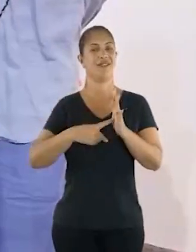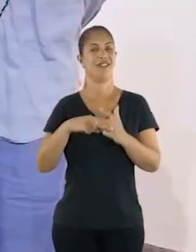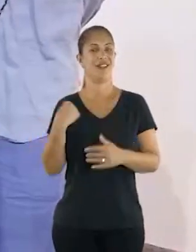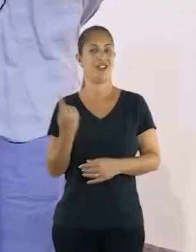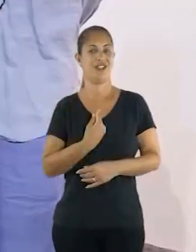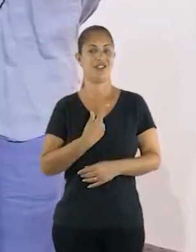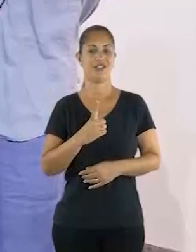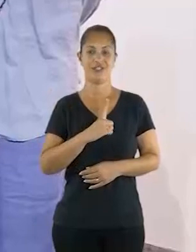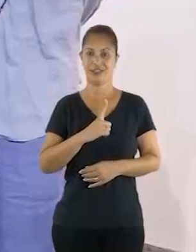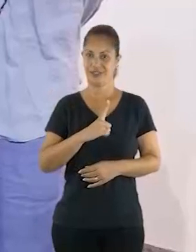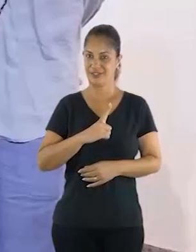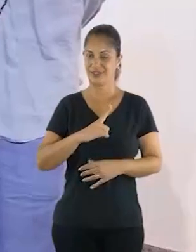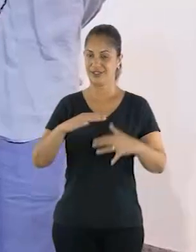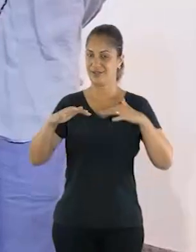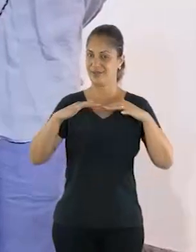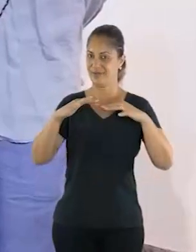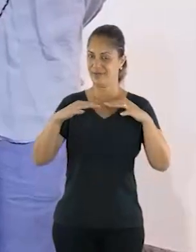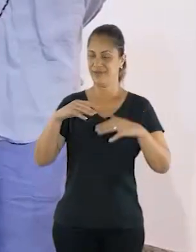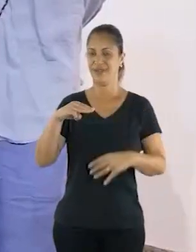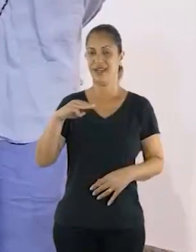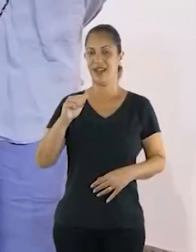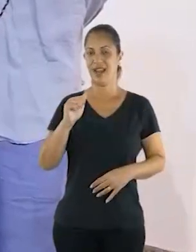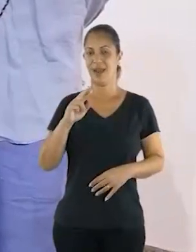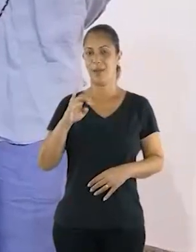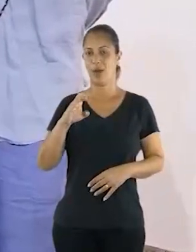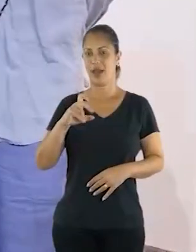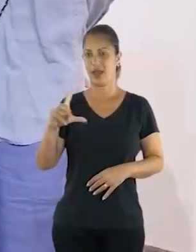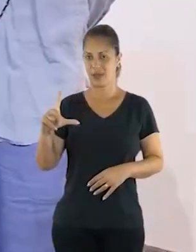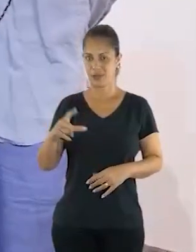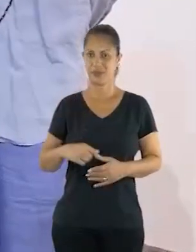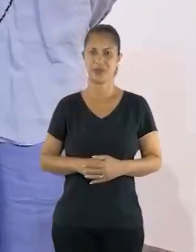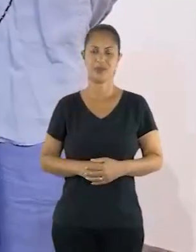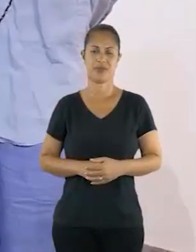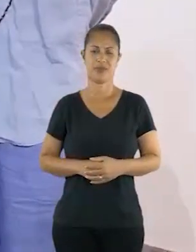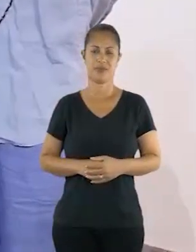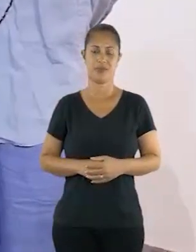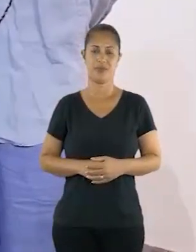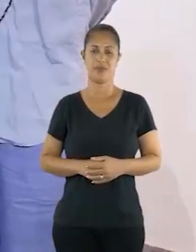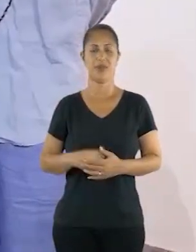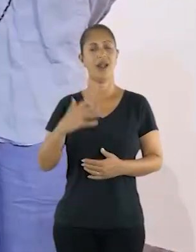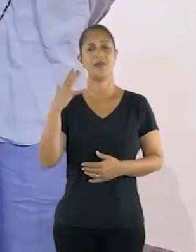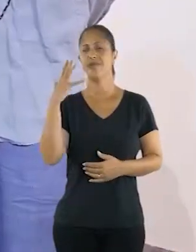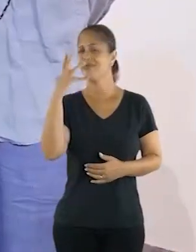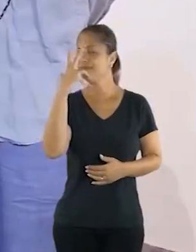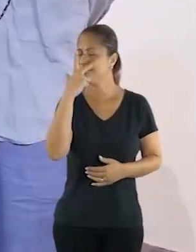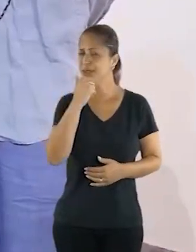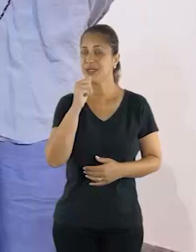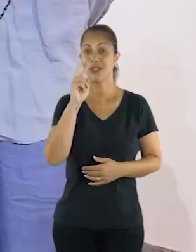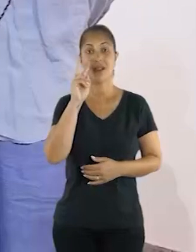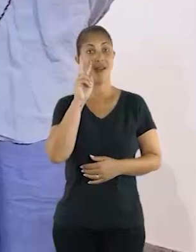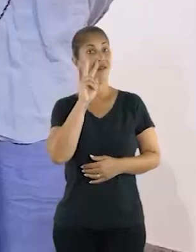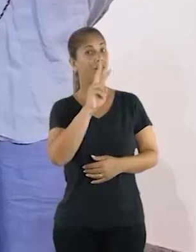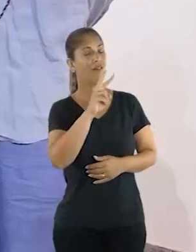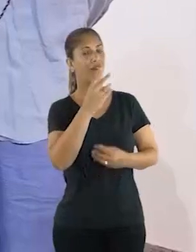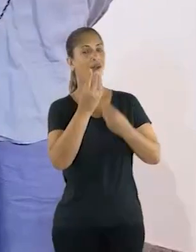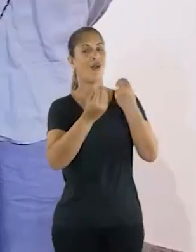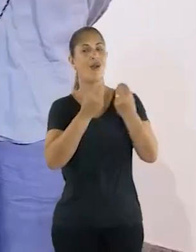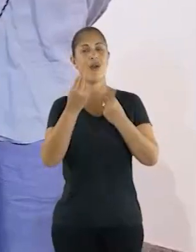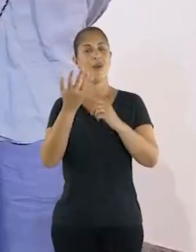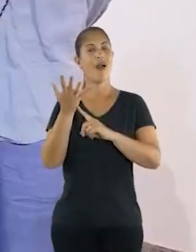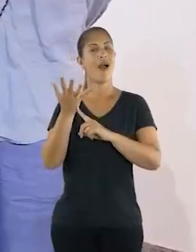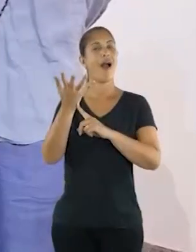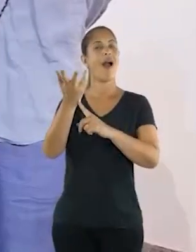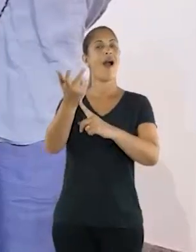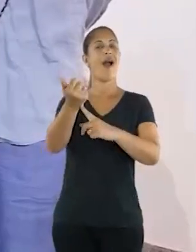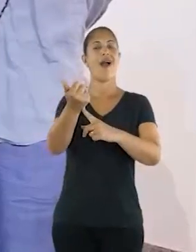gente tem aqui do movimento armorial. E é muito bonito ver a nossa arte